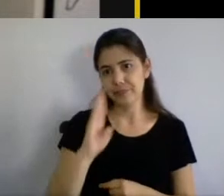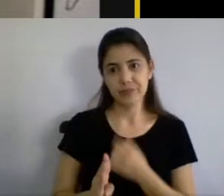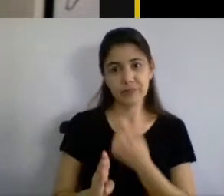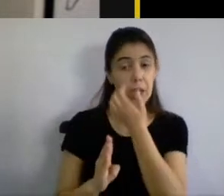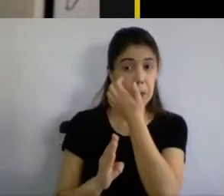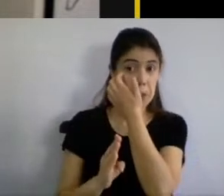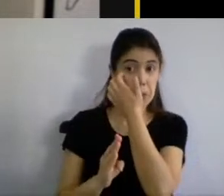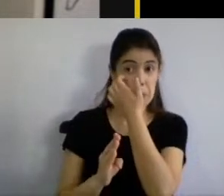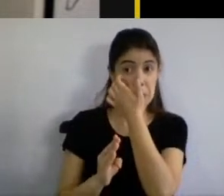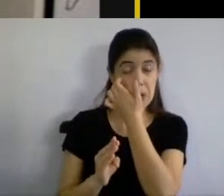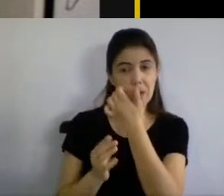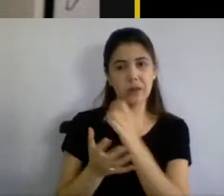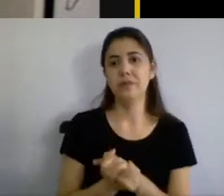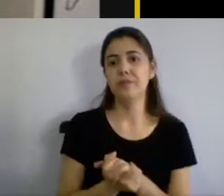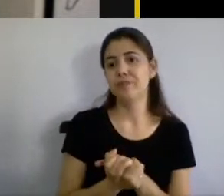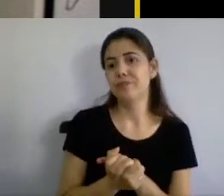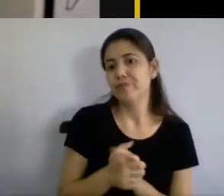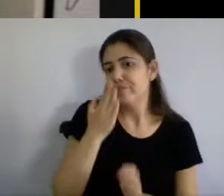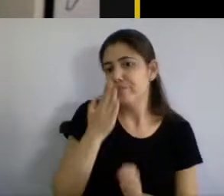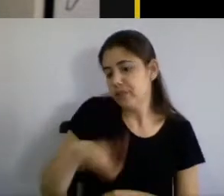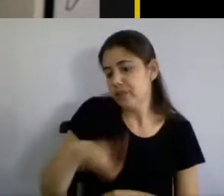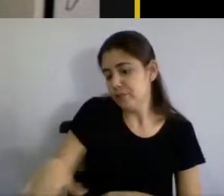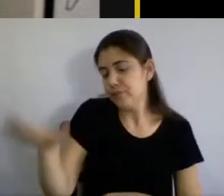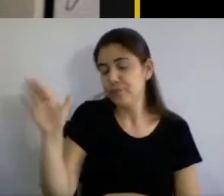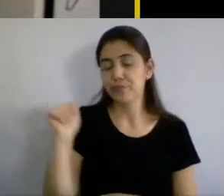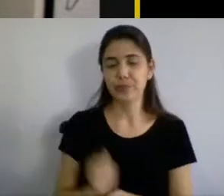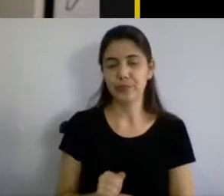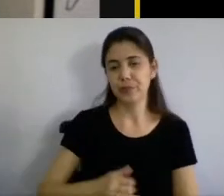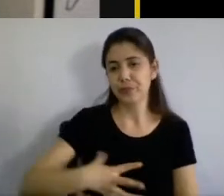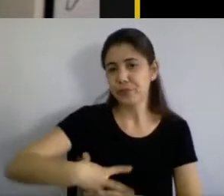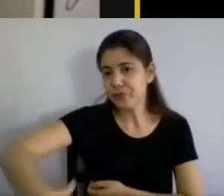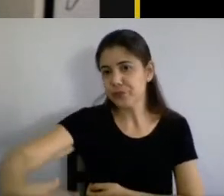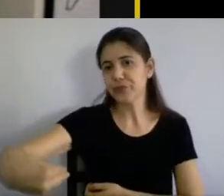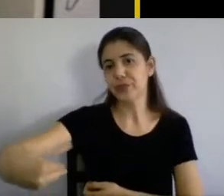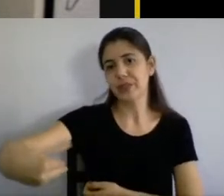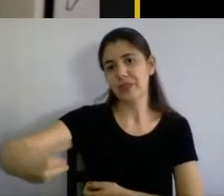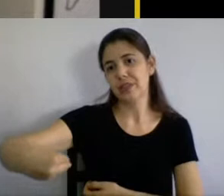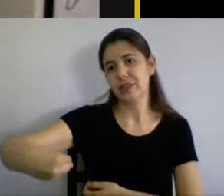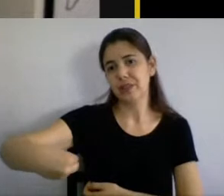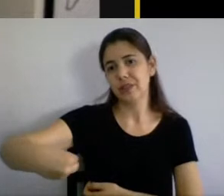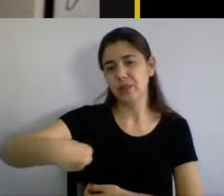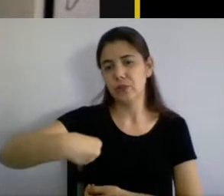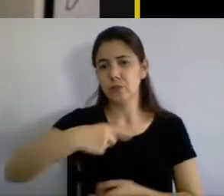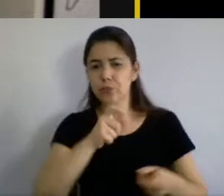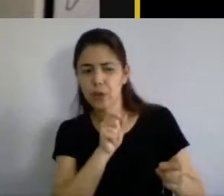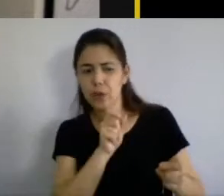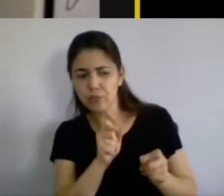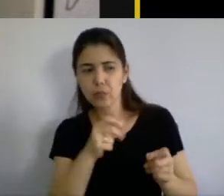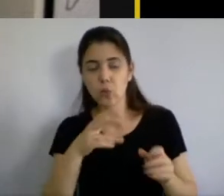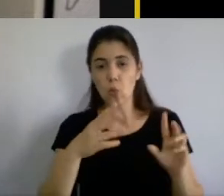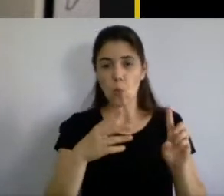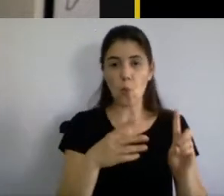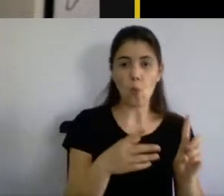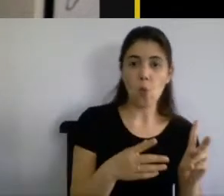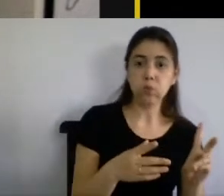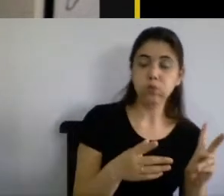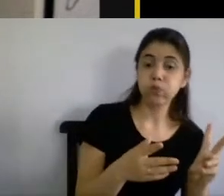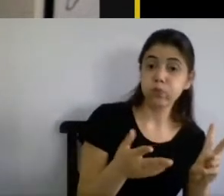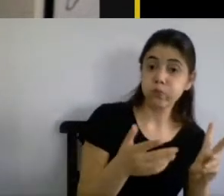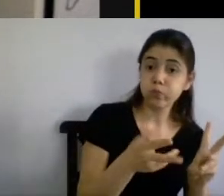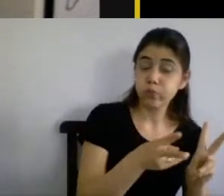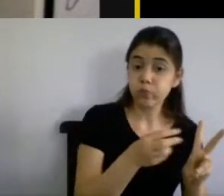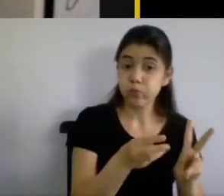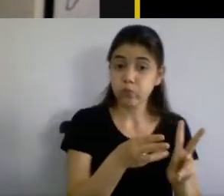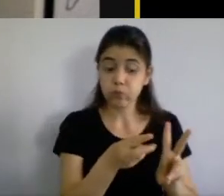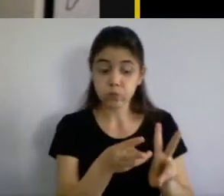dos caçadores de índios do século XVII e XVIII, depois dos bandeirantes de São Paulo, os